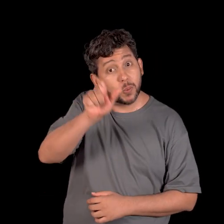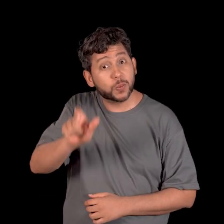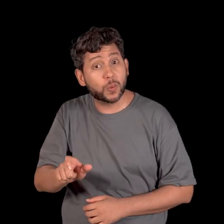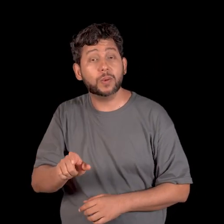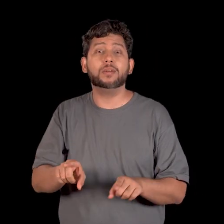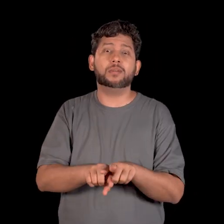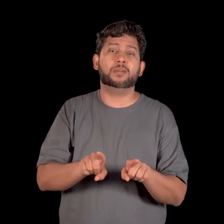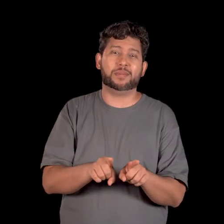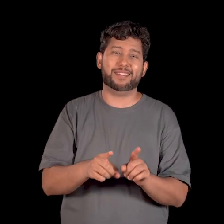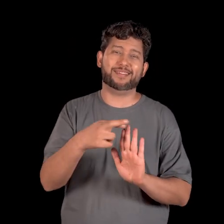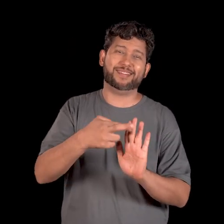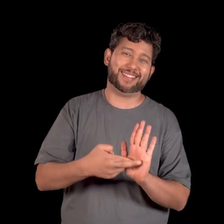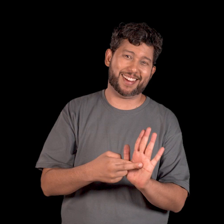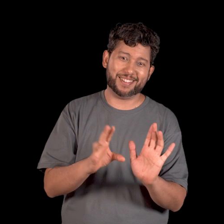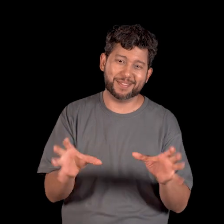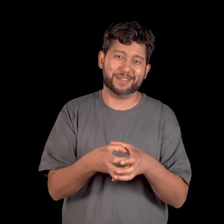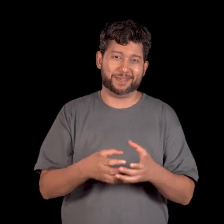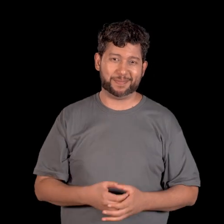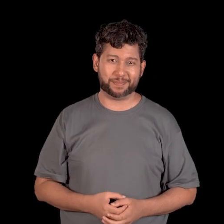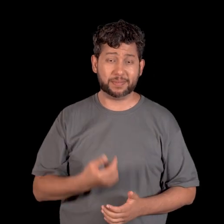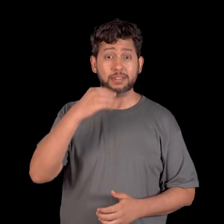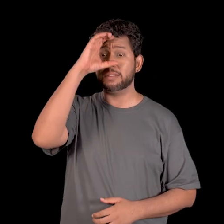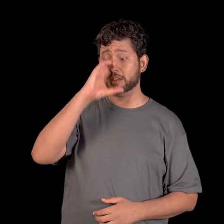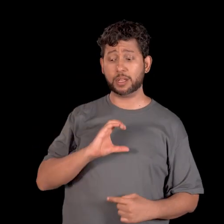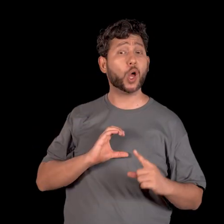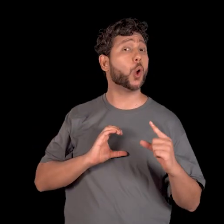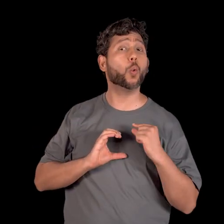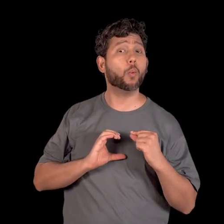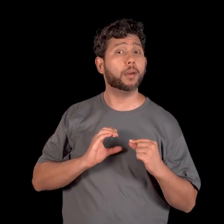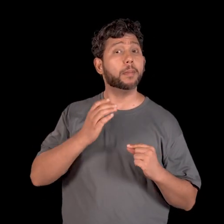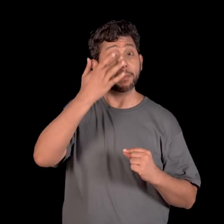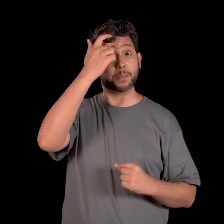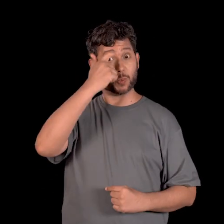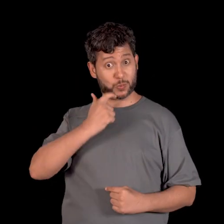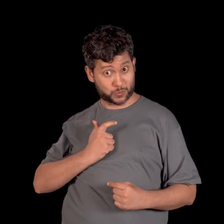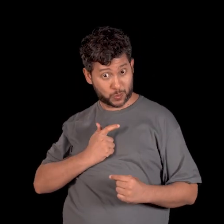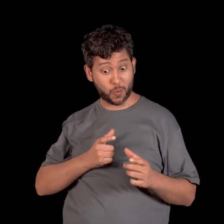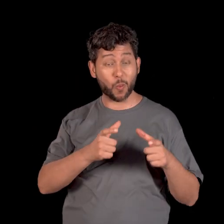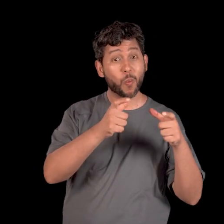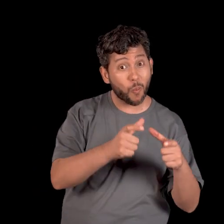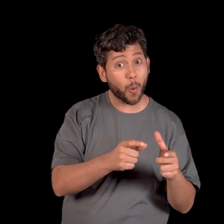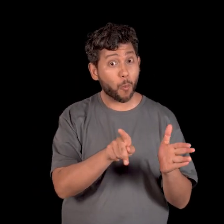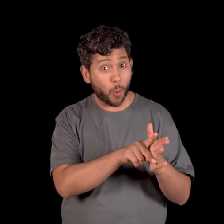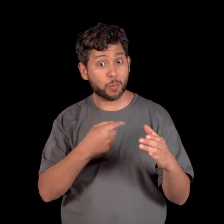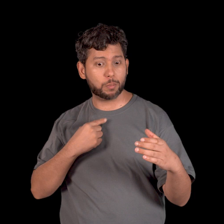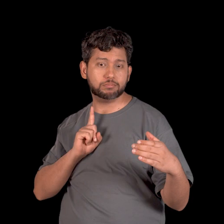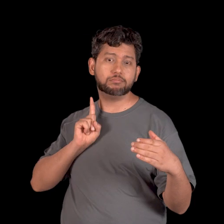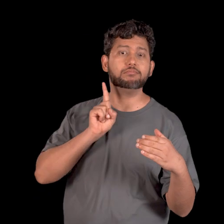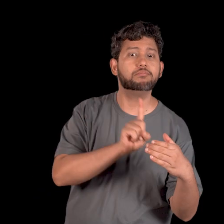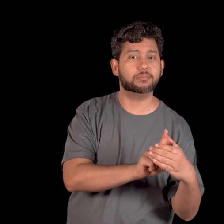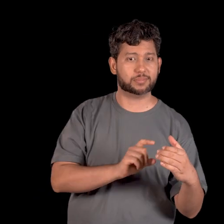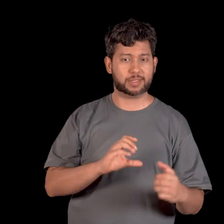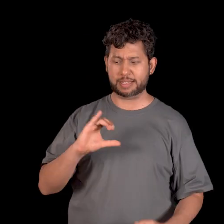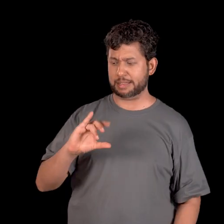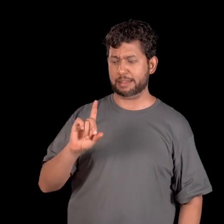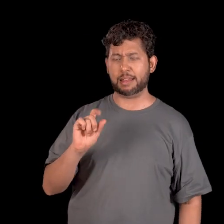de indivíduos e de regras. Desse modo, um cidadão nada mais é do que a pessoa que pertence a determinado país ou